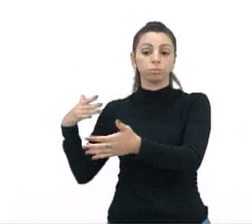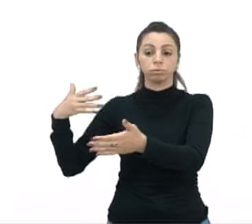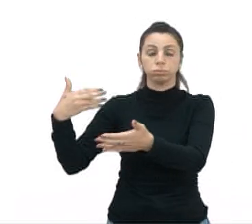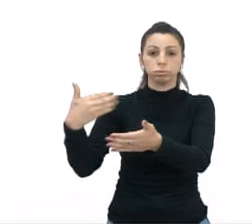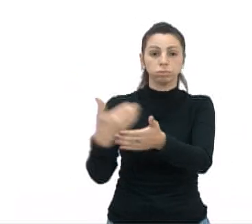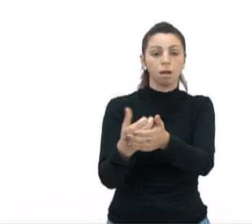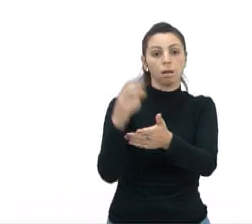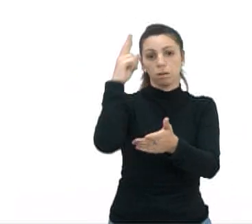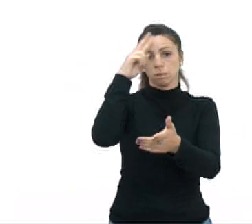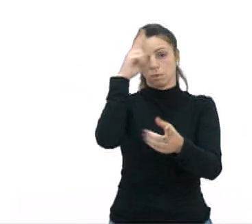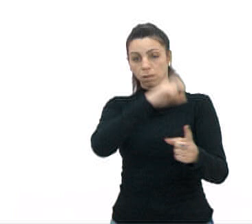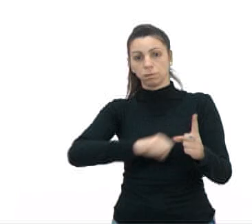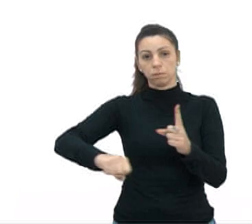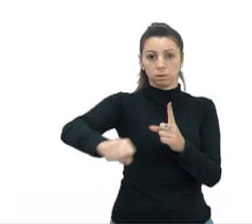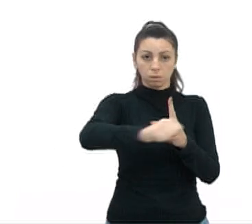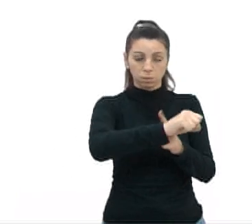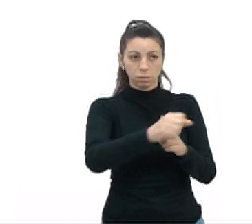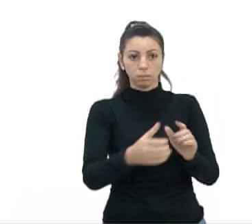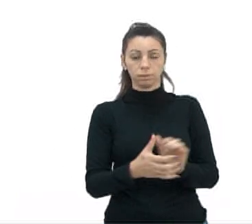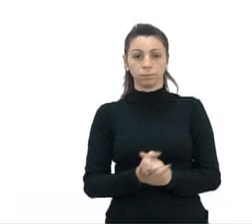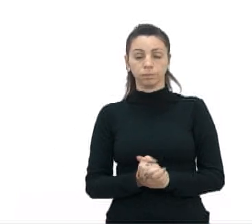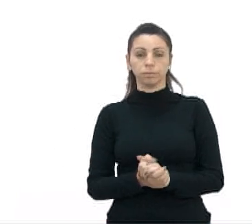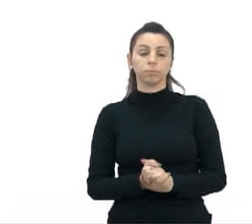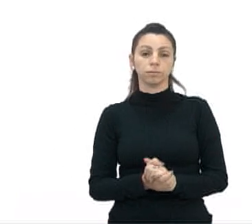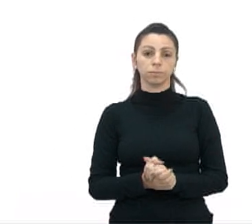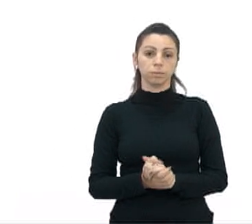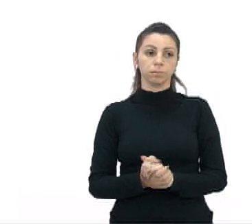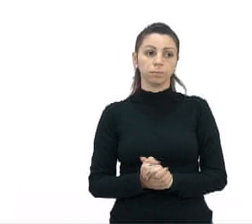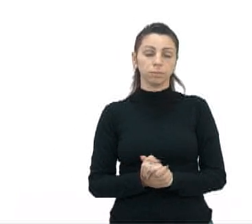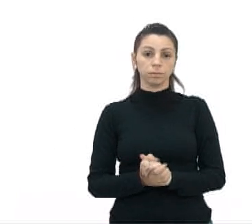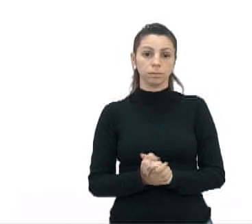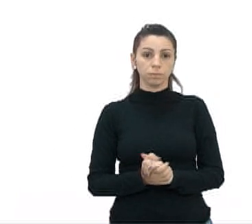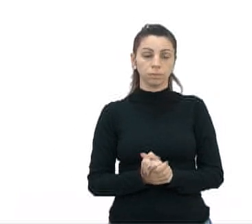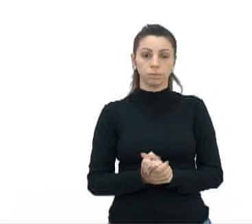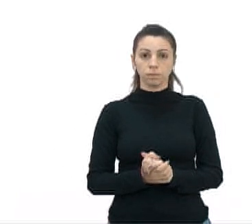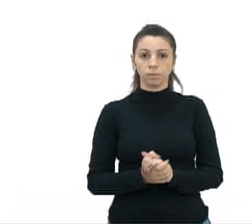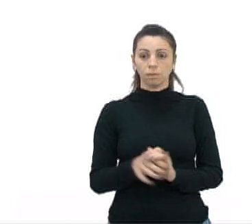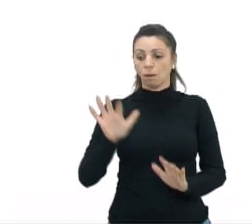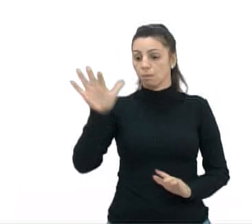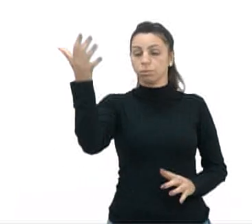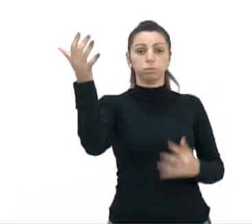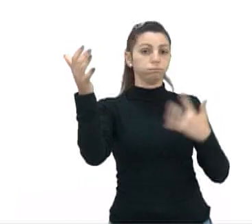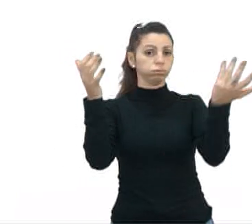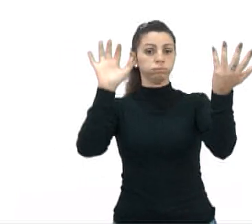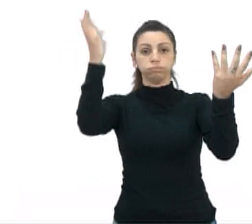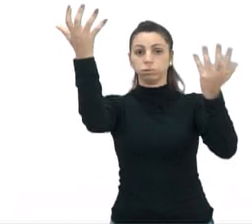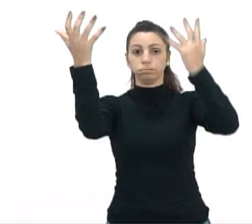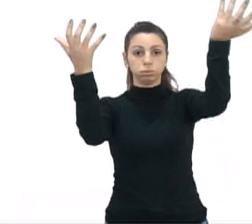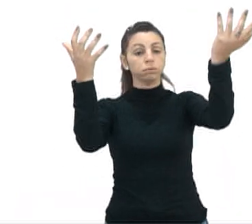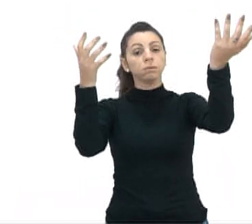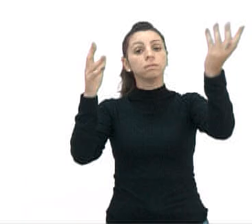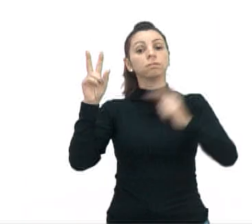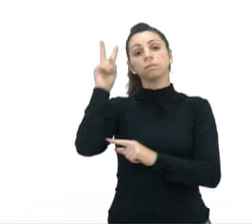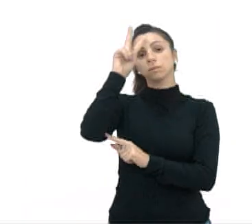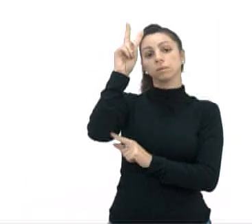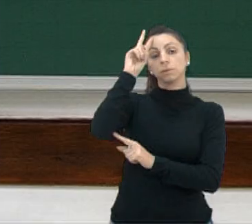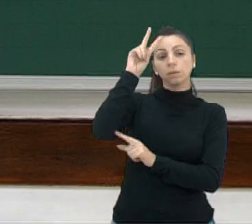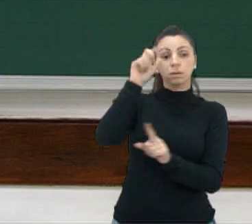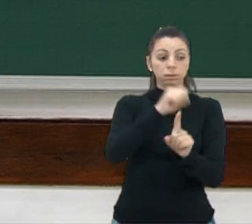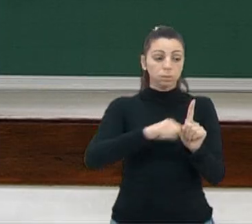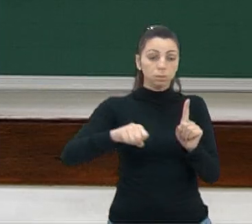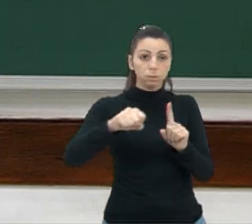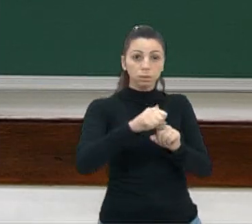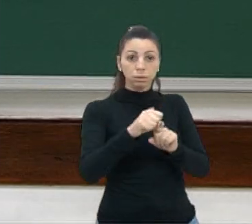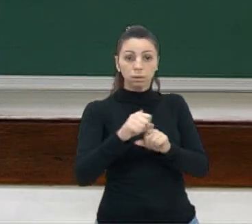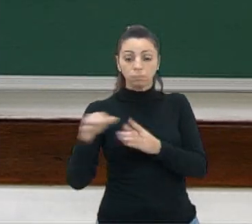sociais? Bom, acabamos de falar, não é? É justamente estes acontecimentos históricos e sociais que têm